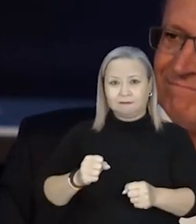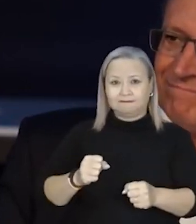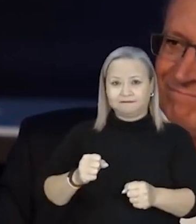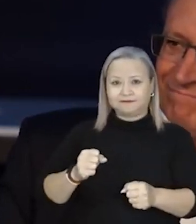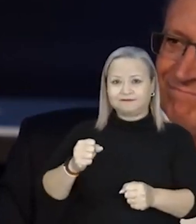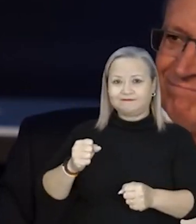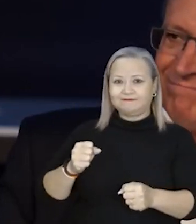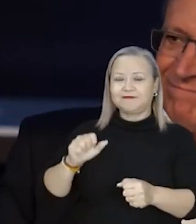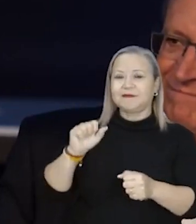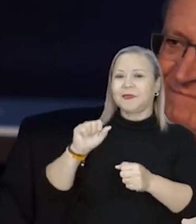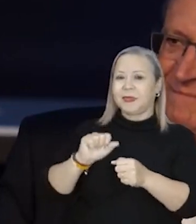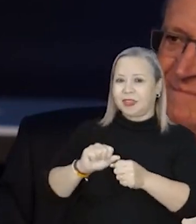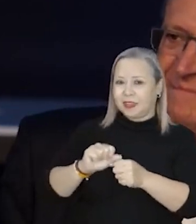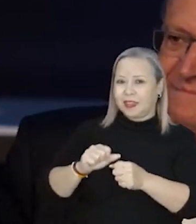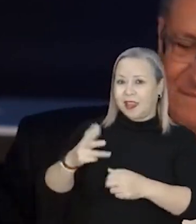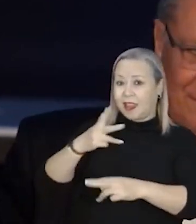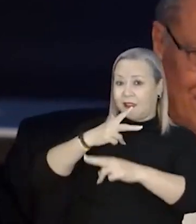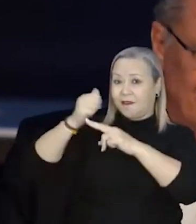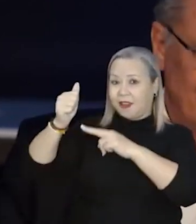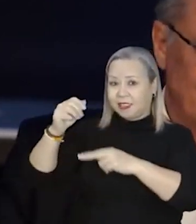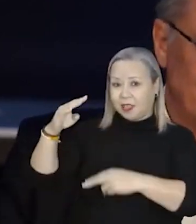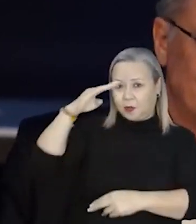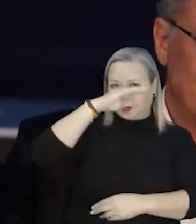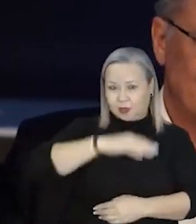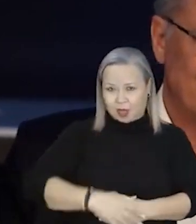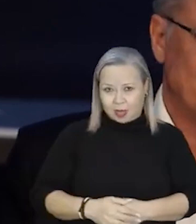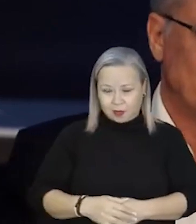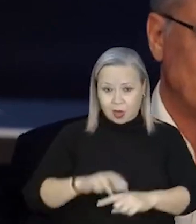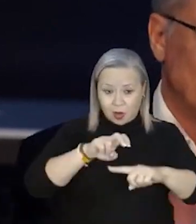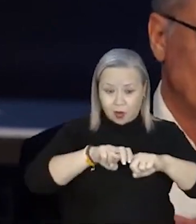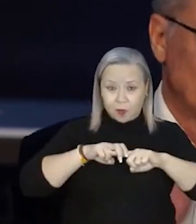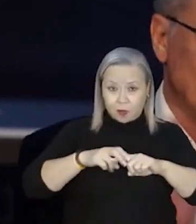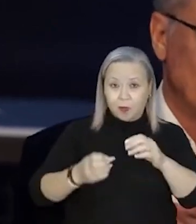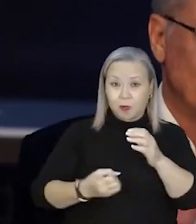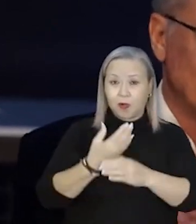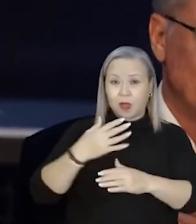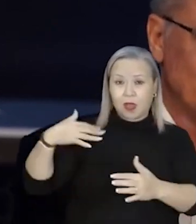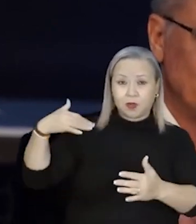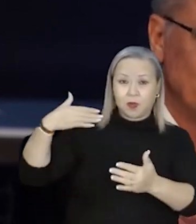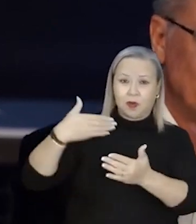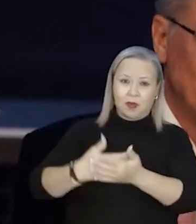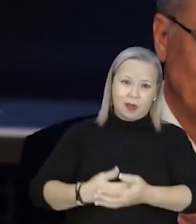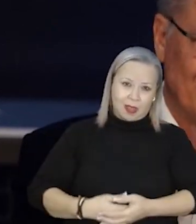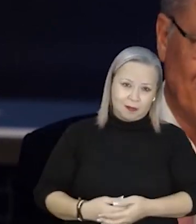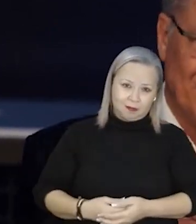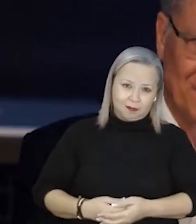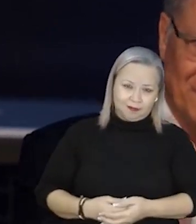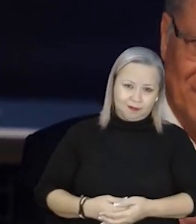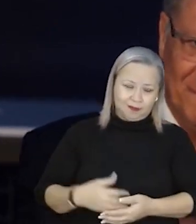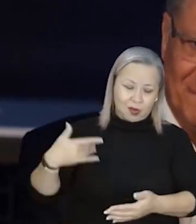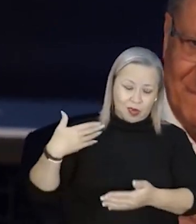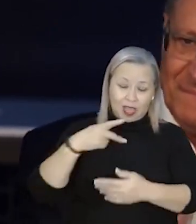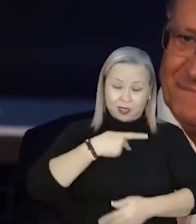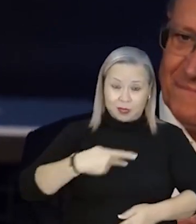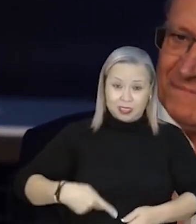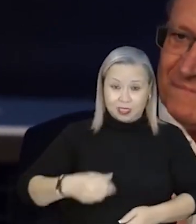por conta do meu legado deixado em 8 anos de presidência desse país.